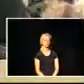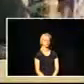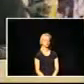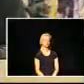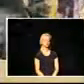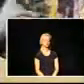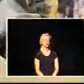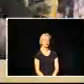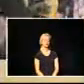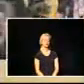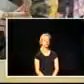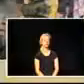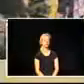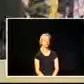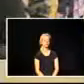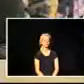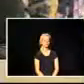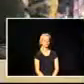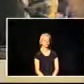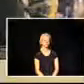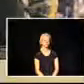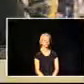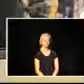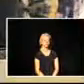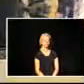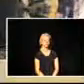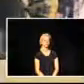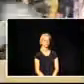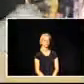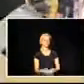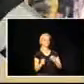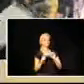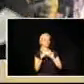lei ordinária 32/2014, de autoria da vereadora Graça.